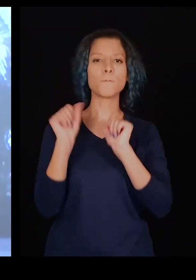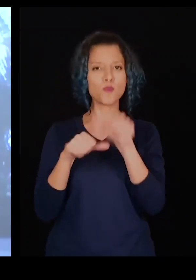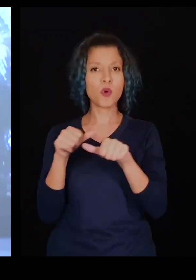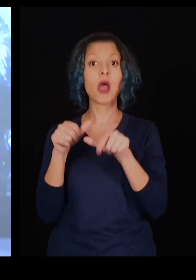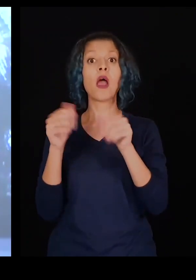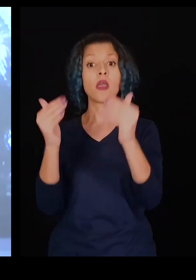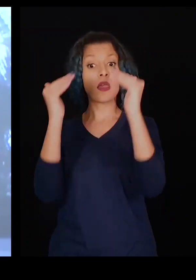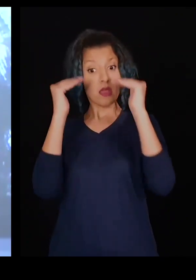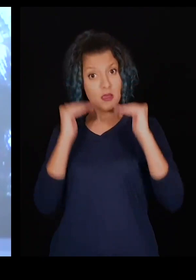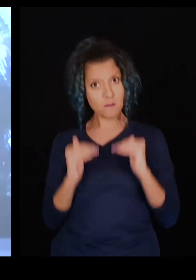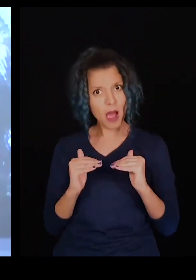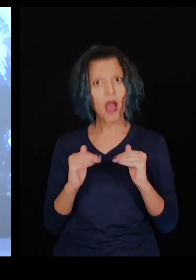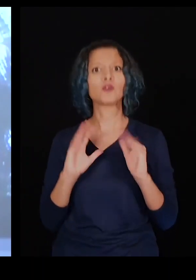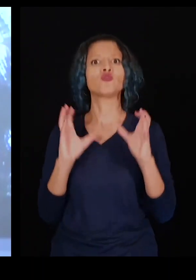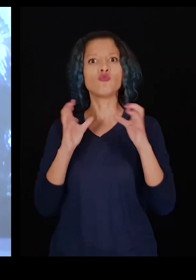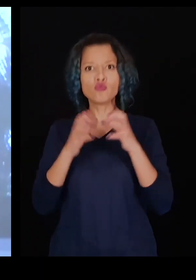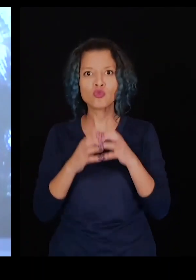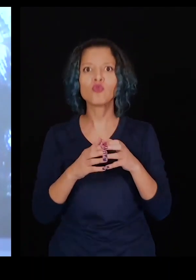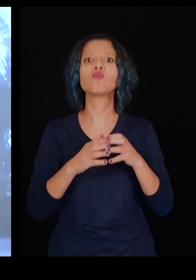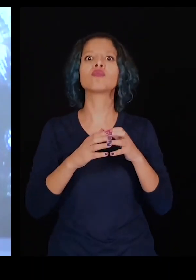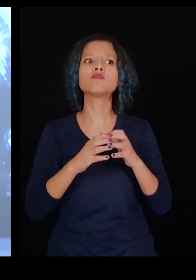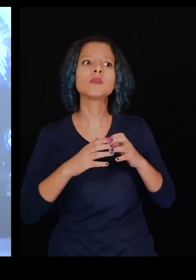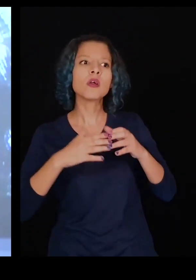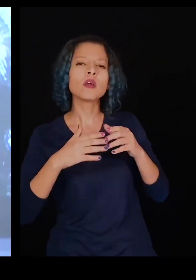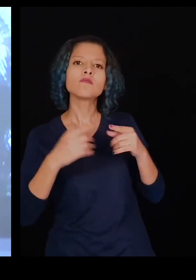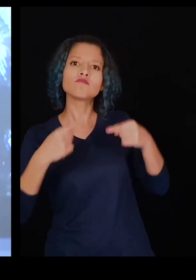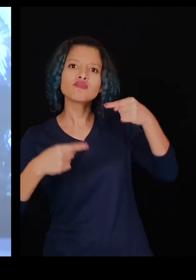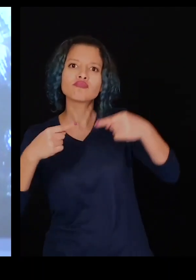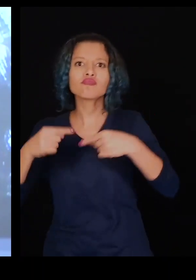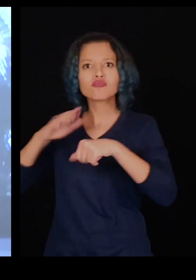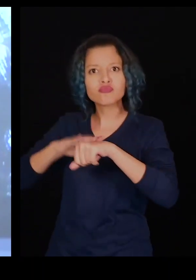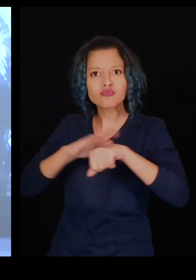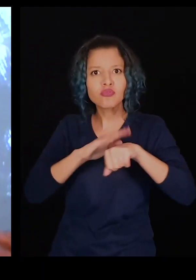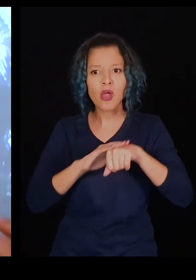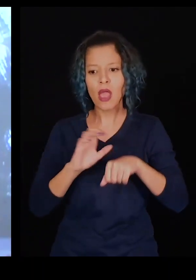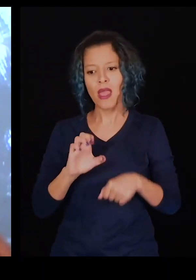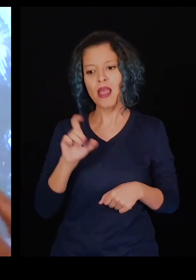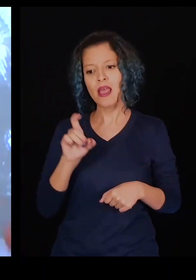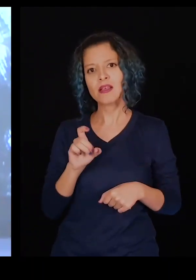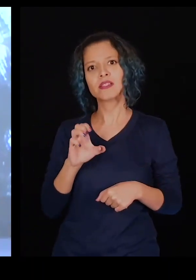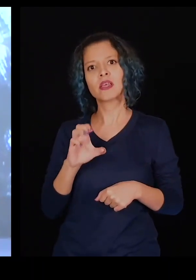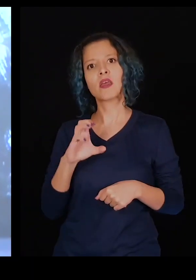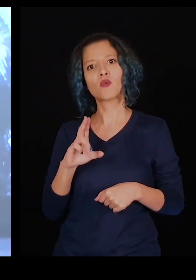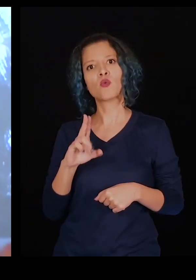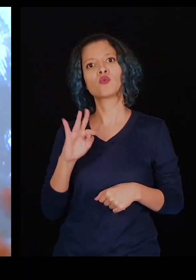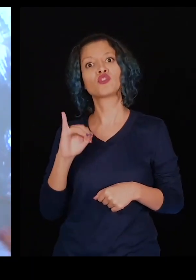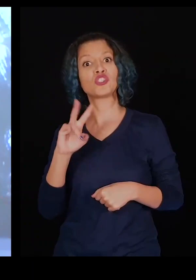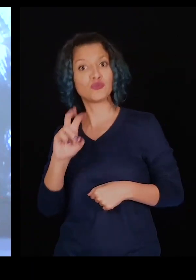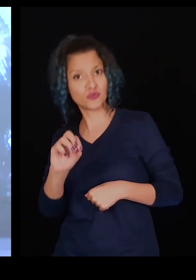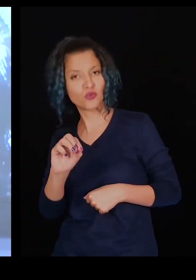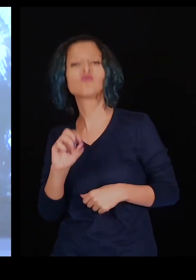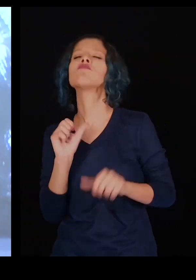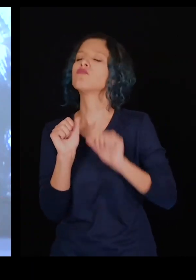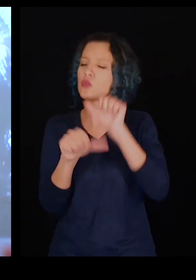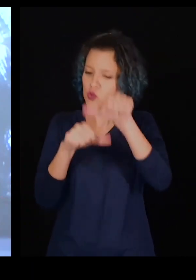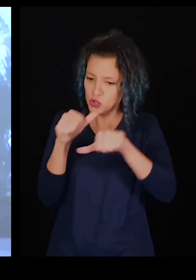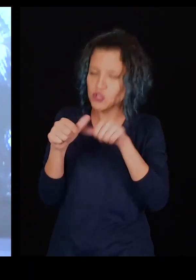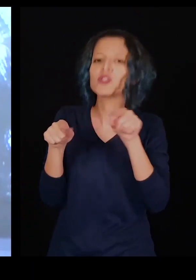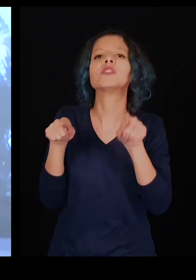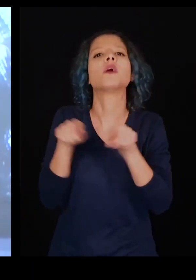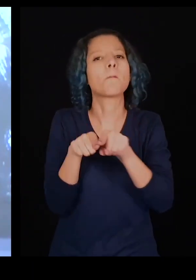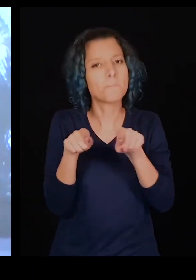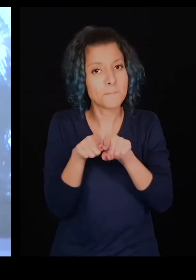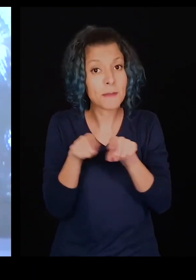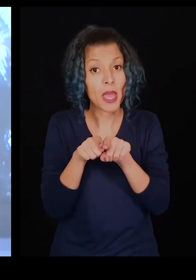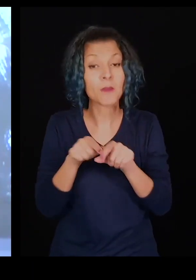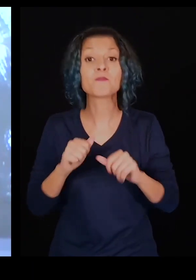por importantes transformações. E aí, nessa hora, é muito interessante de ver, porque a ideia de comitê de crise é uma